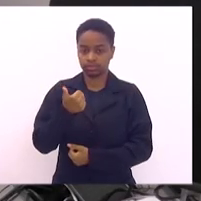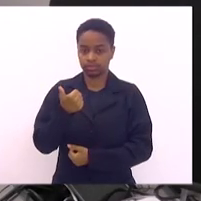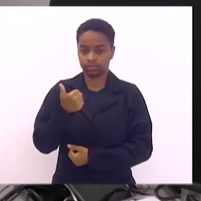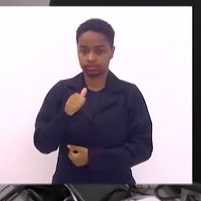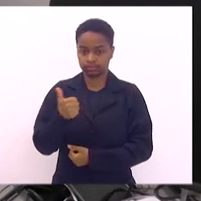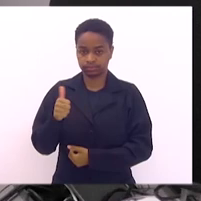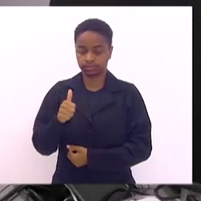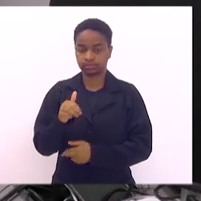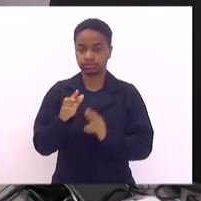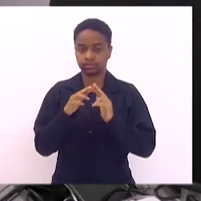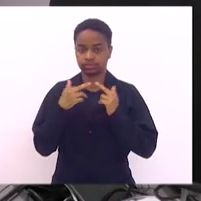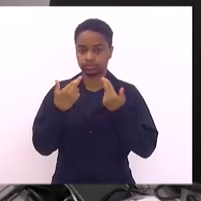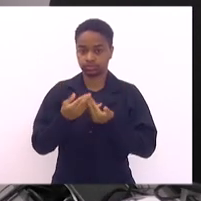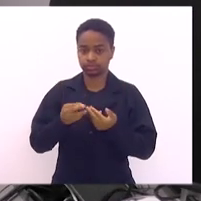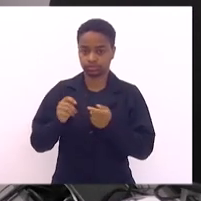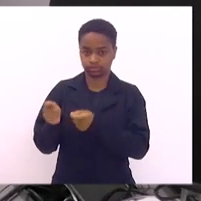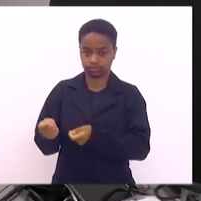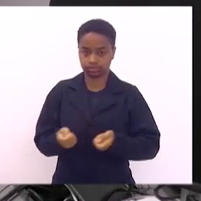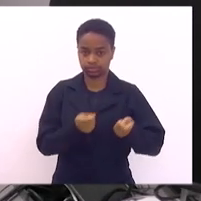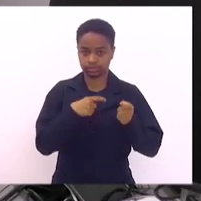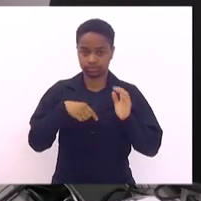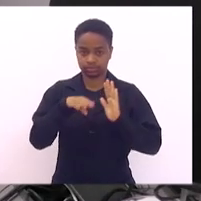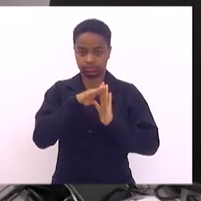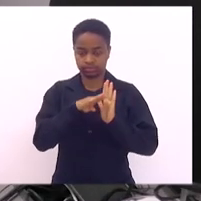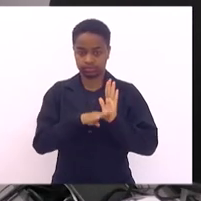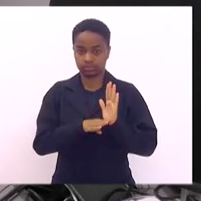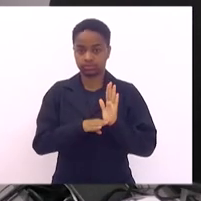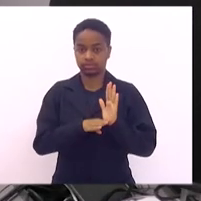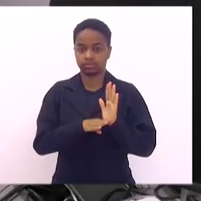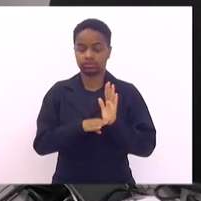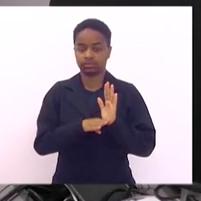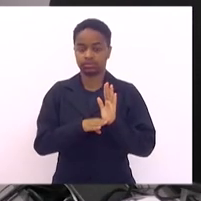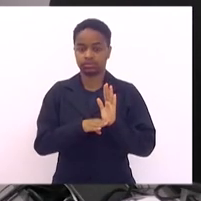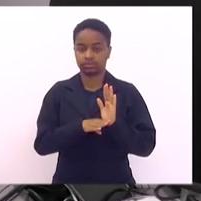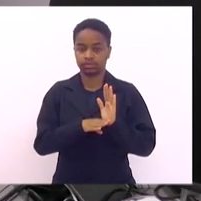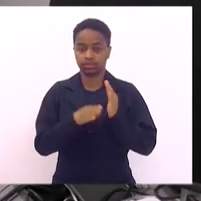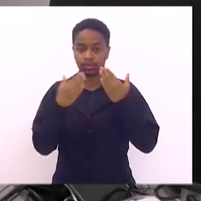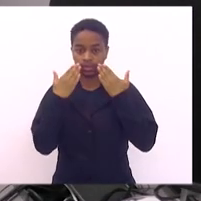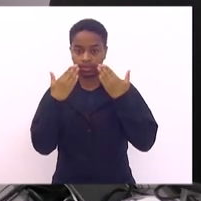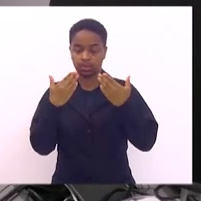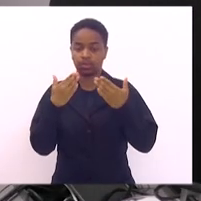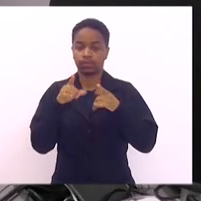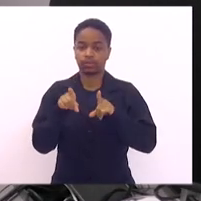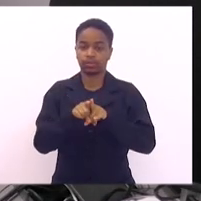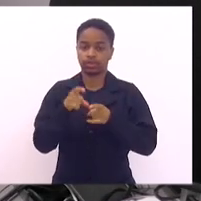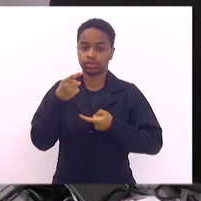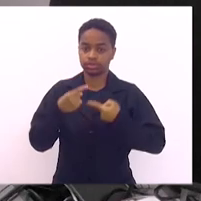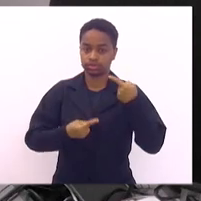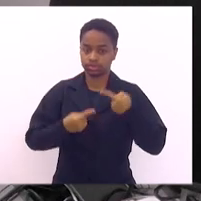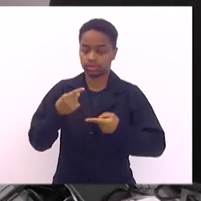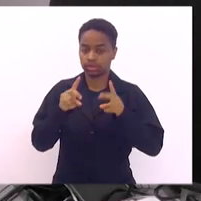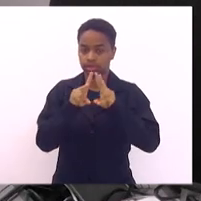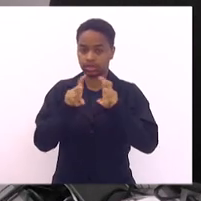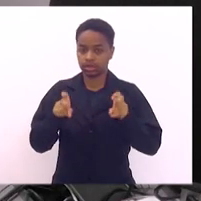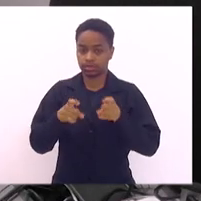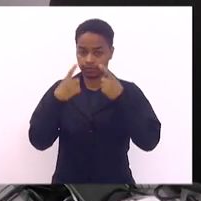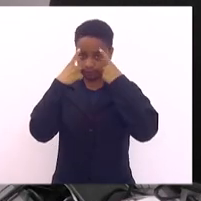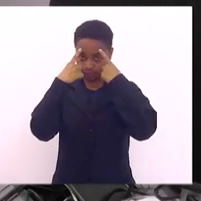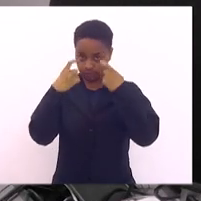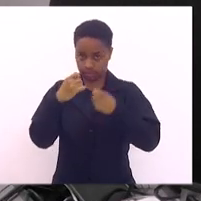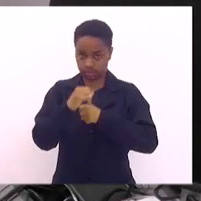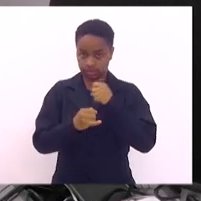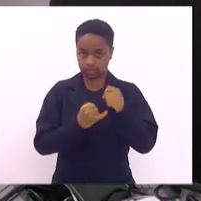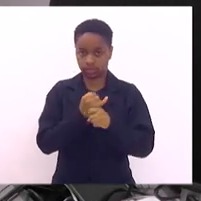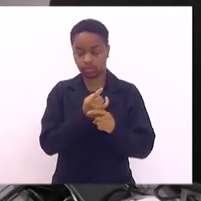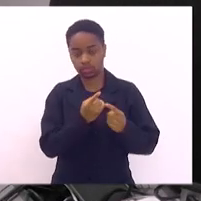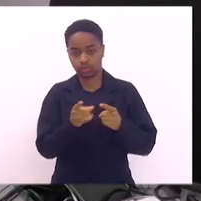reunião ordinária com a seguinte pauta: exposição e debate sobre o tema violência cibernética contra a mulher, com a participação